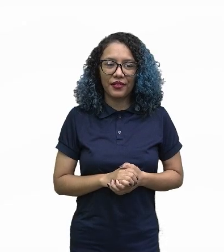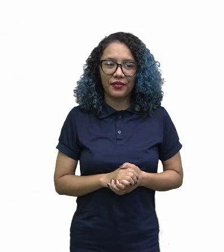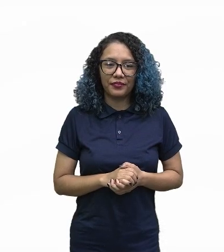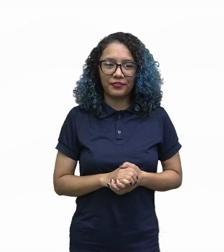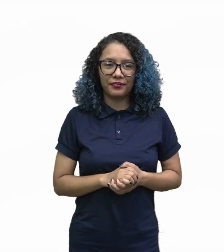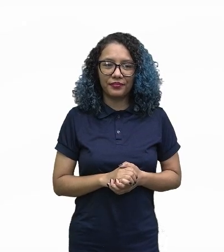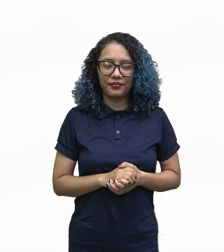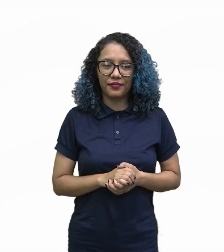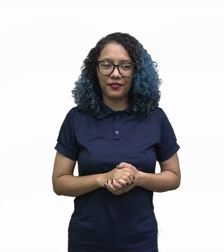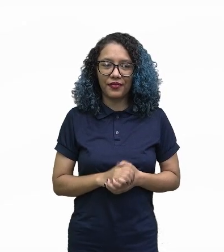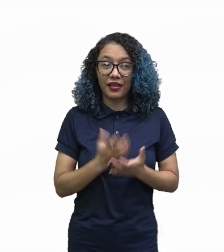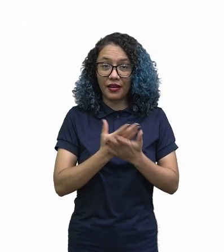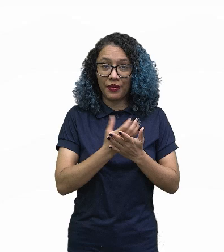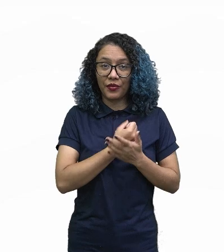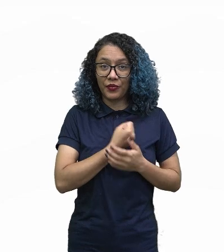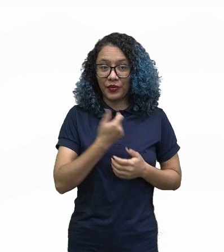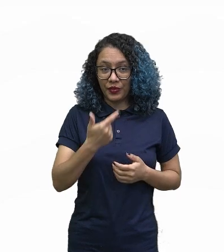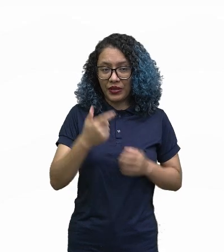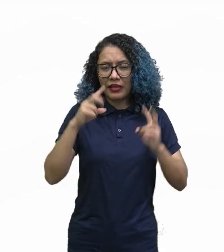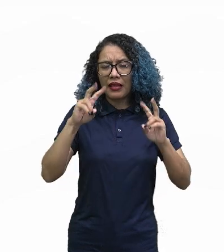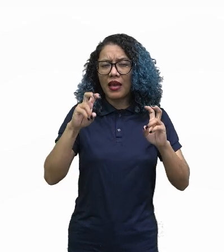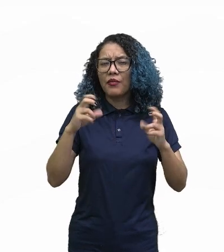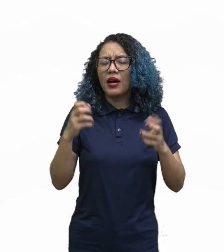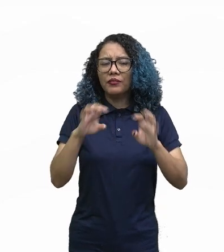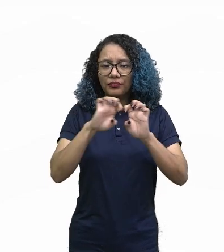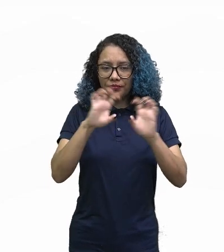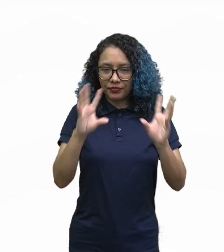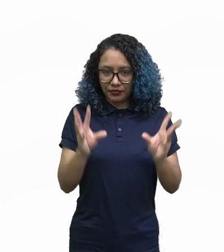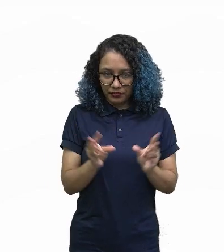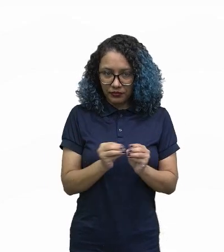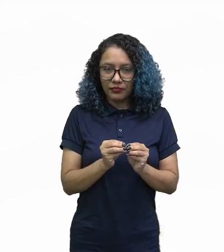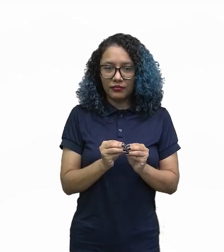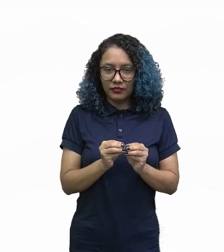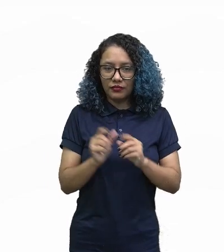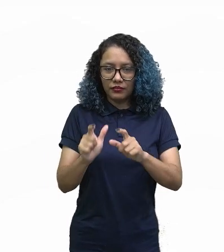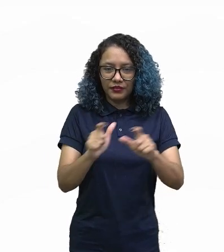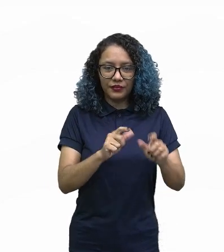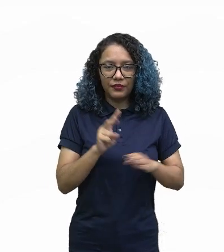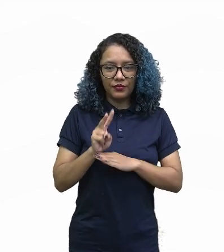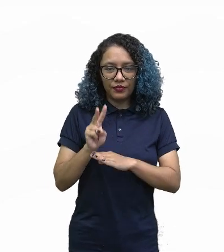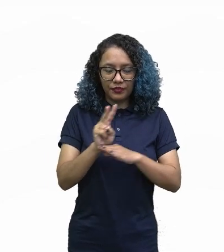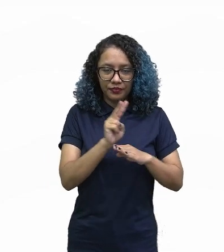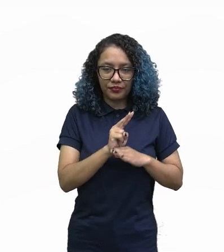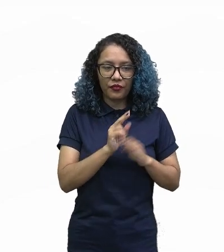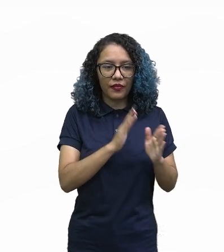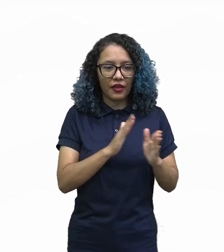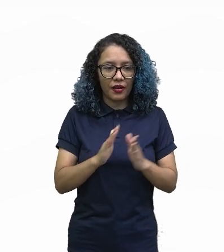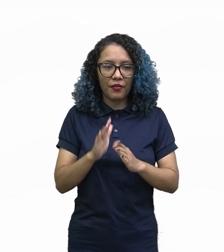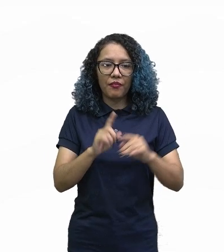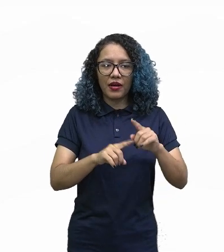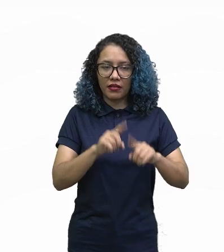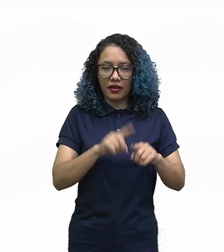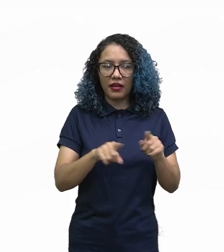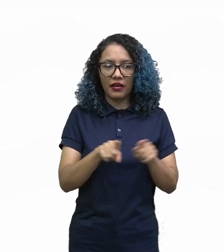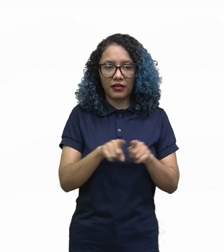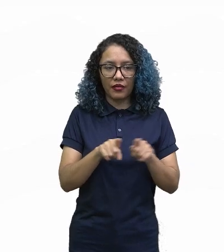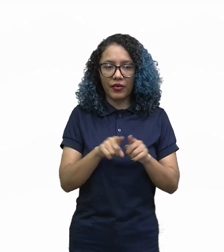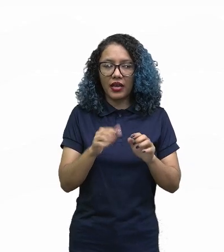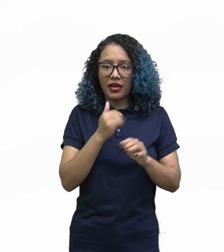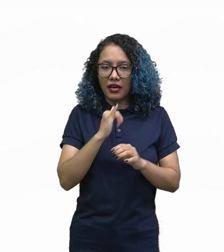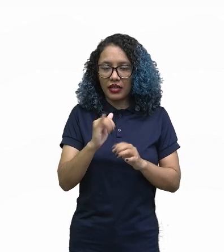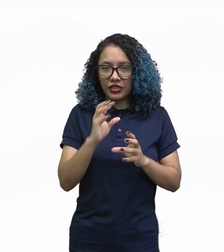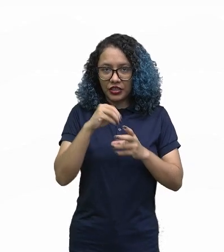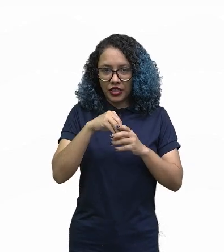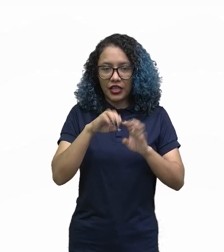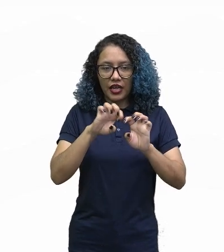2. Aula 2, objeto de conhecimento, ecologia, unidades de conservação, fluxo de